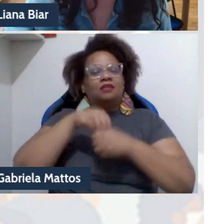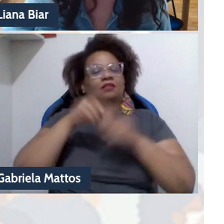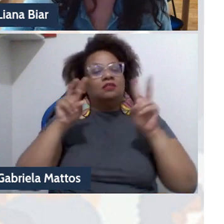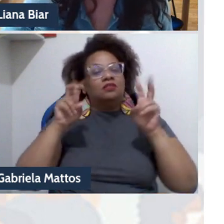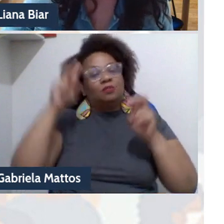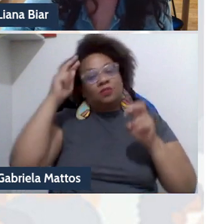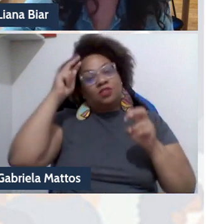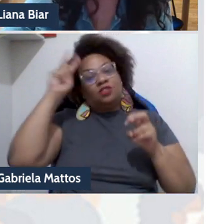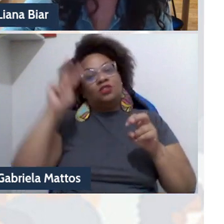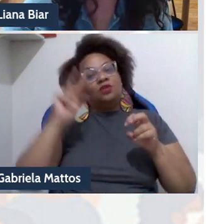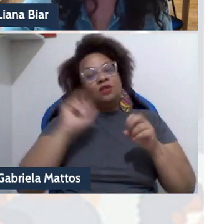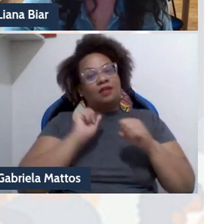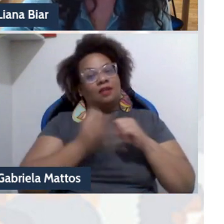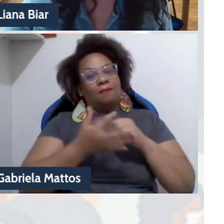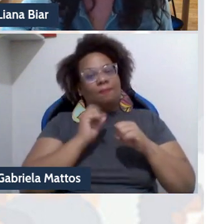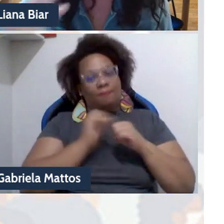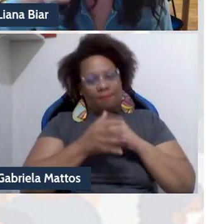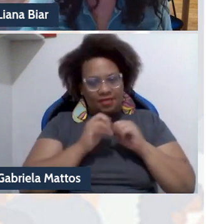Desde a definição